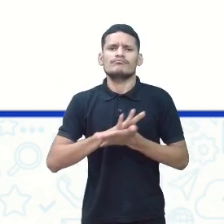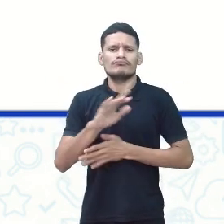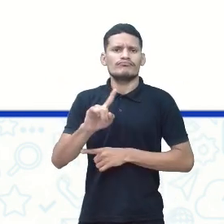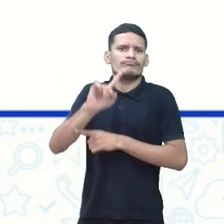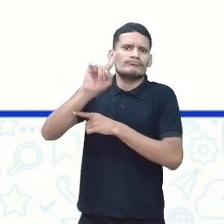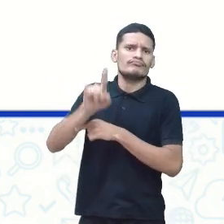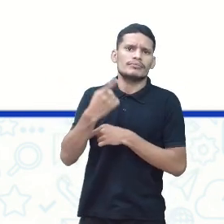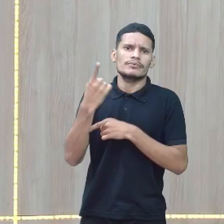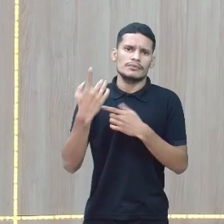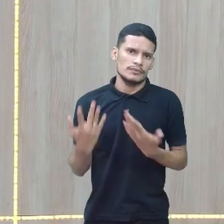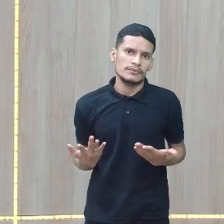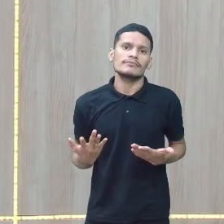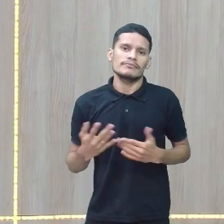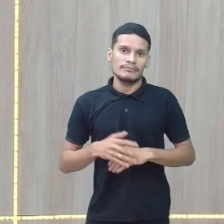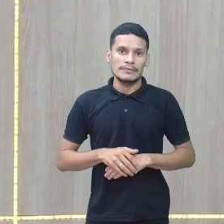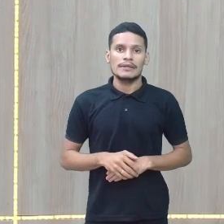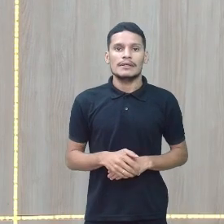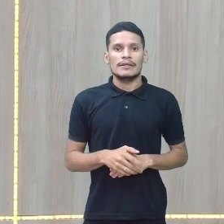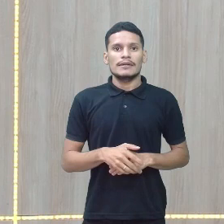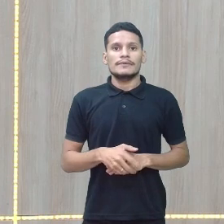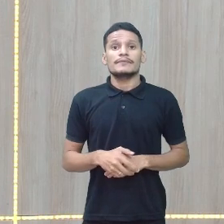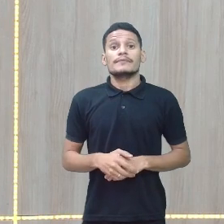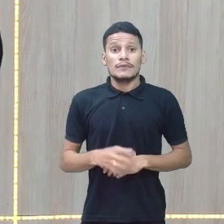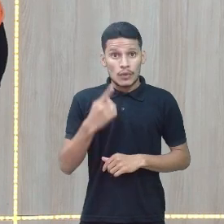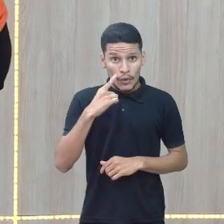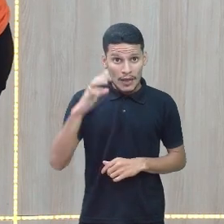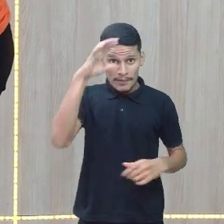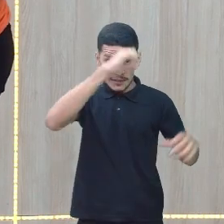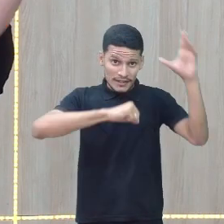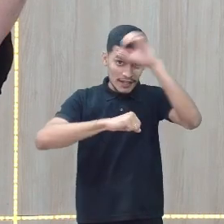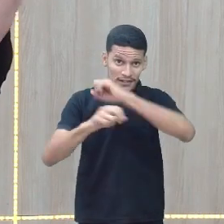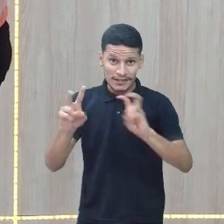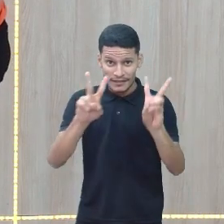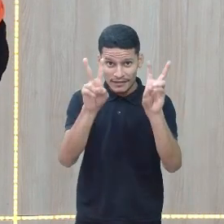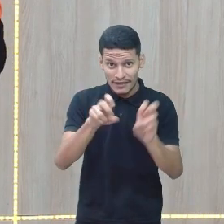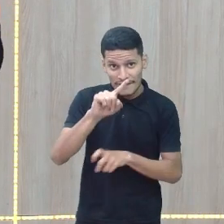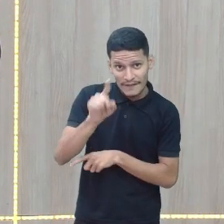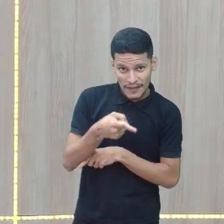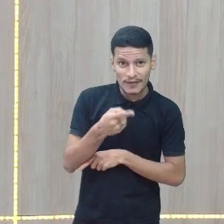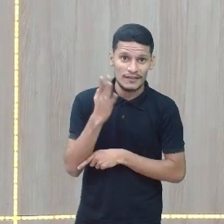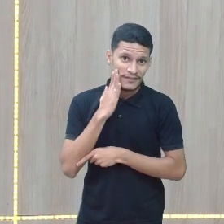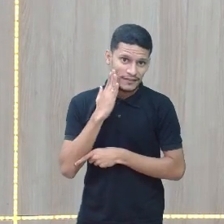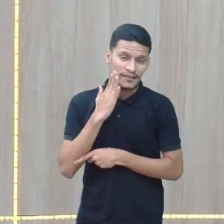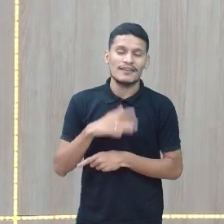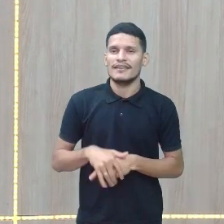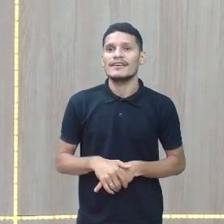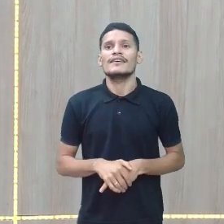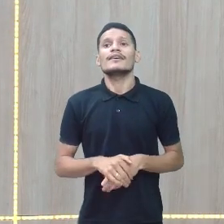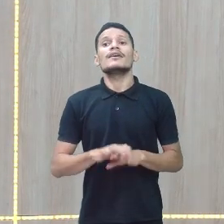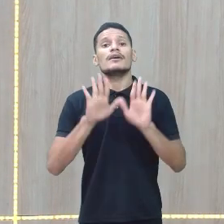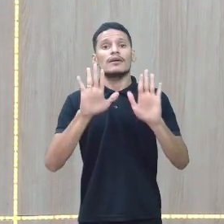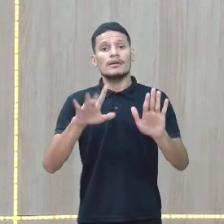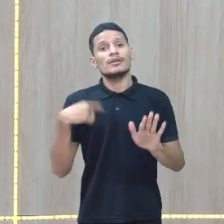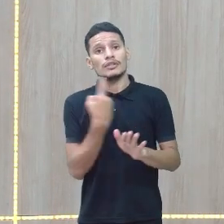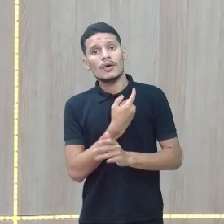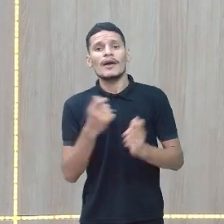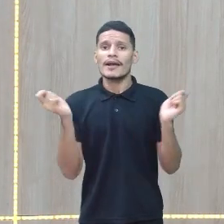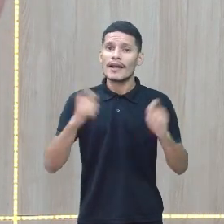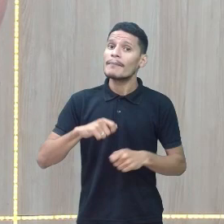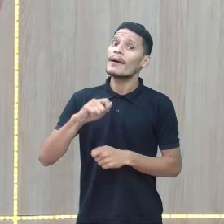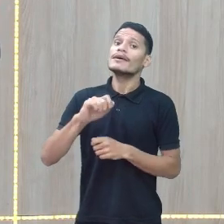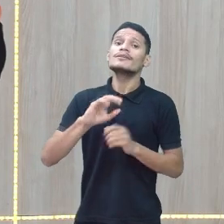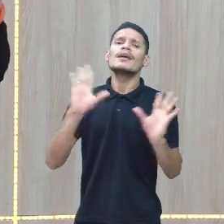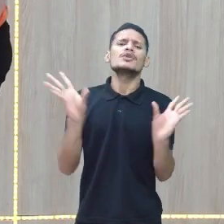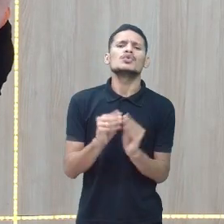não temos que colocar vírgula. Um aprendizado sobre a vírgula. Então, já podemos